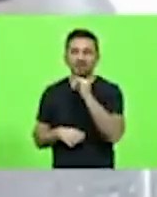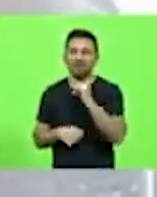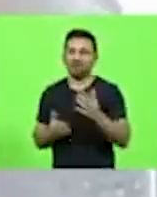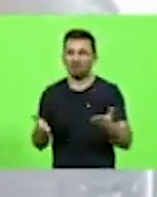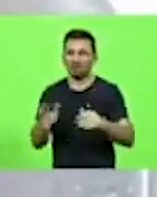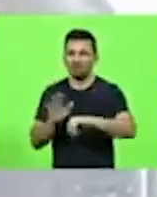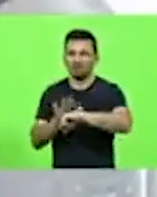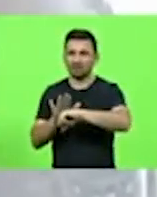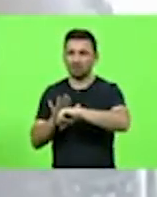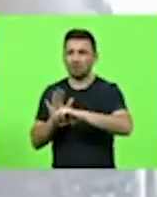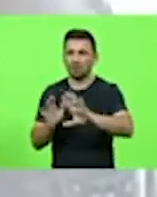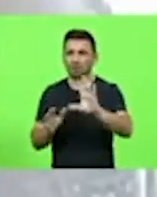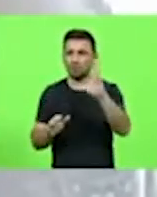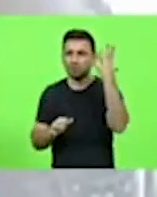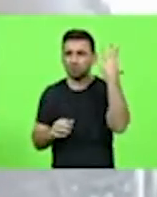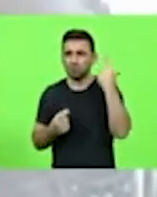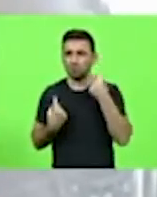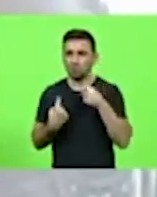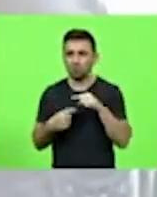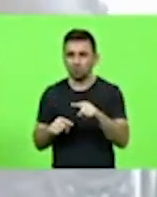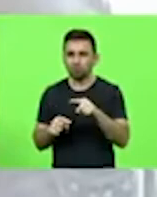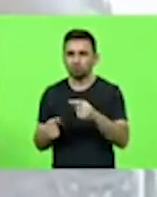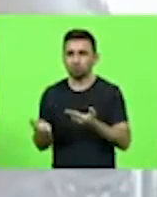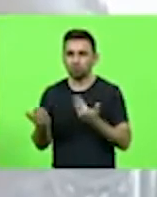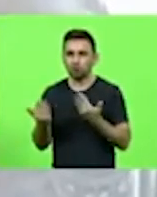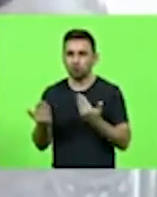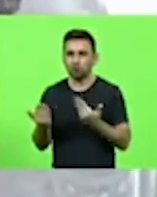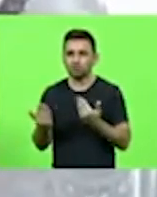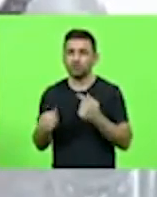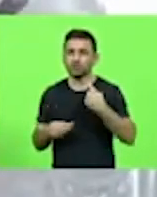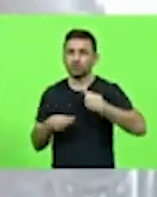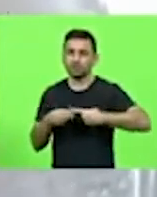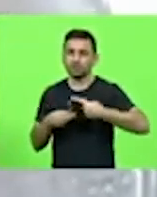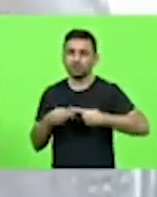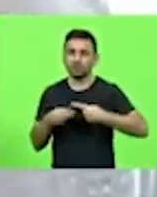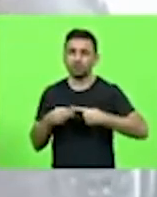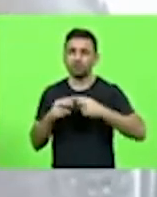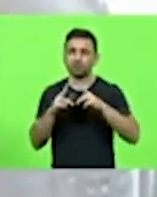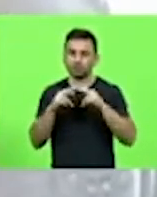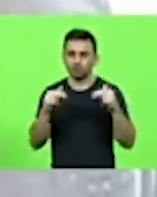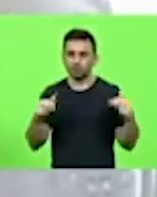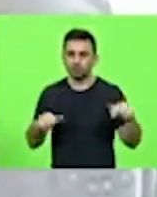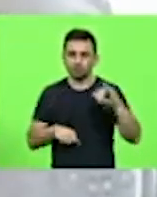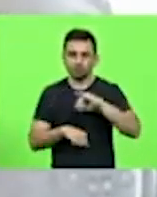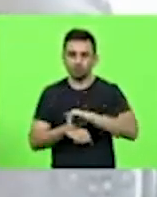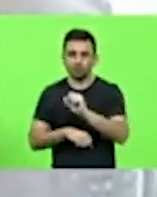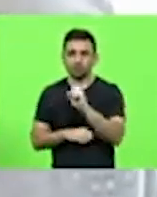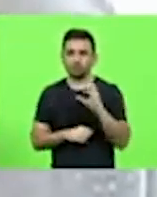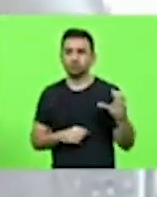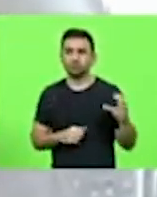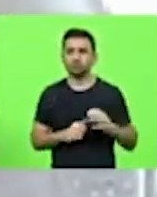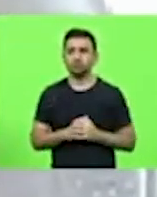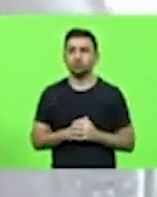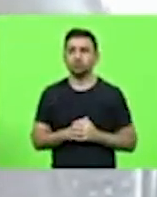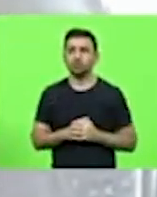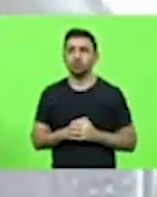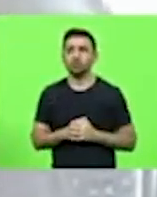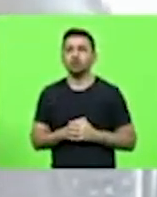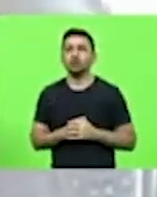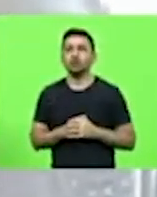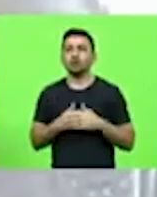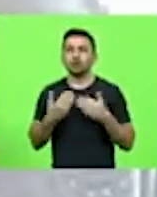bárbaro perpetrado contra um jovem na cidade de Florianópolis, capital de Santa Catarina.